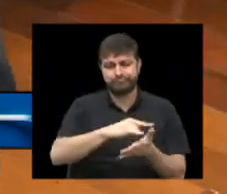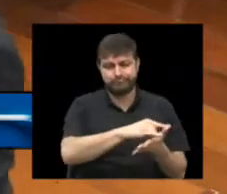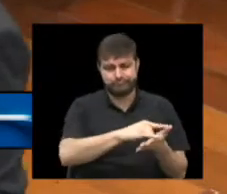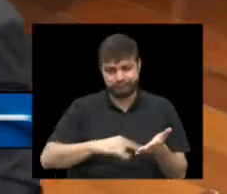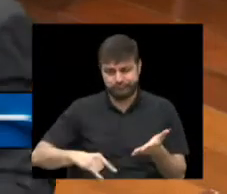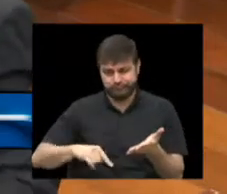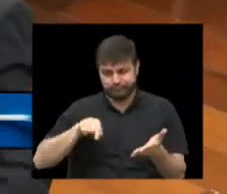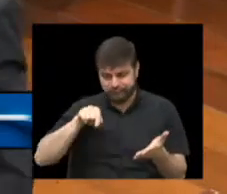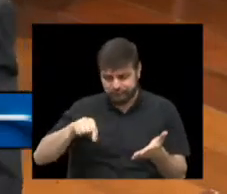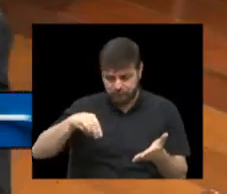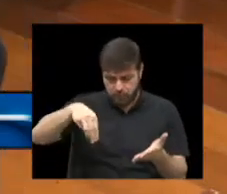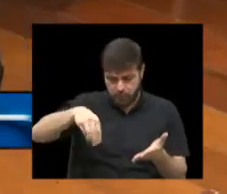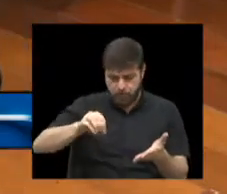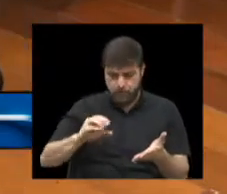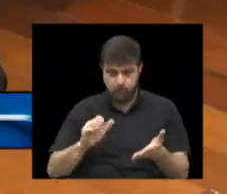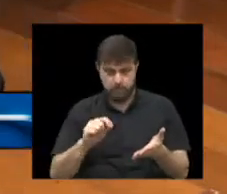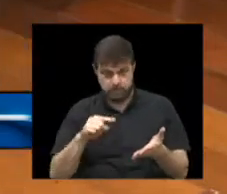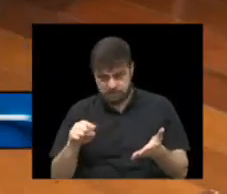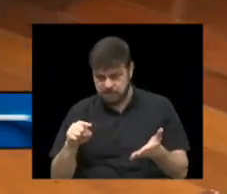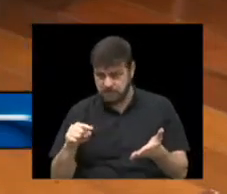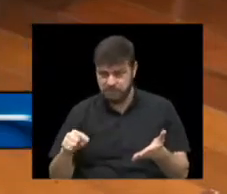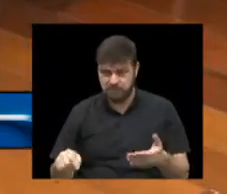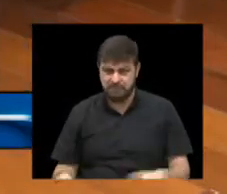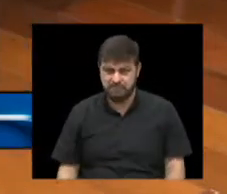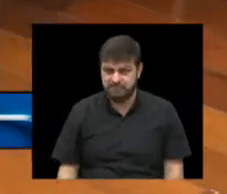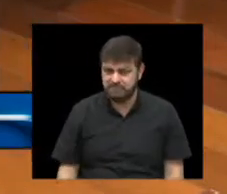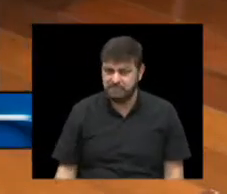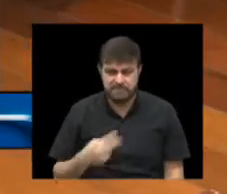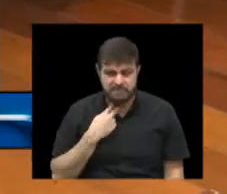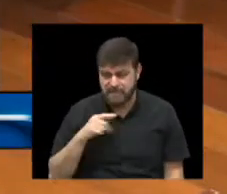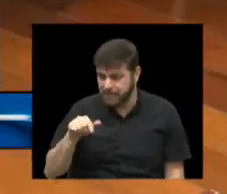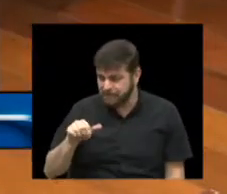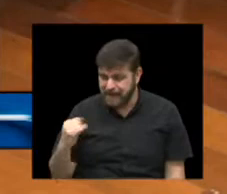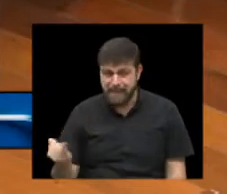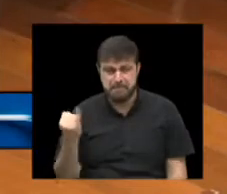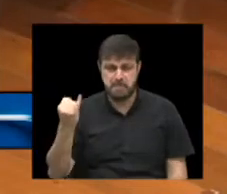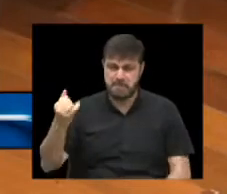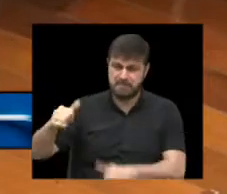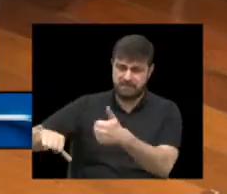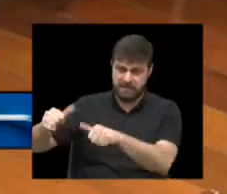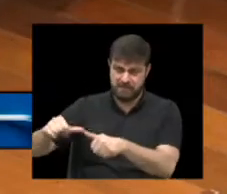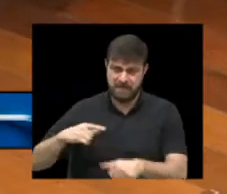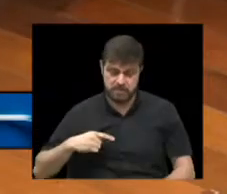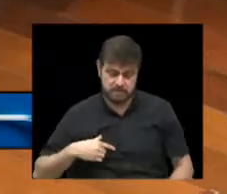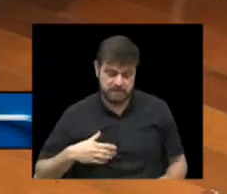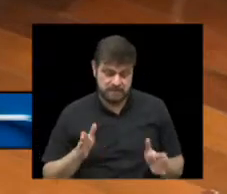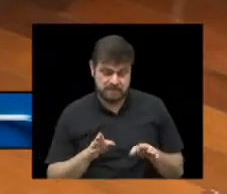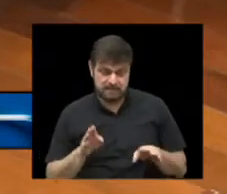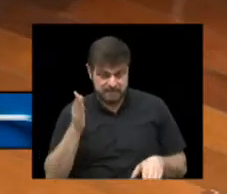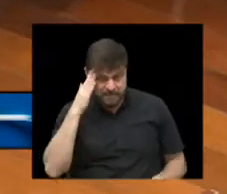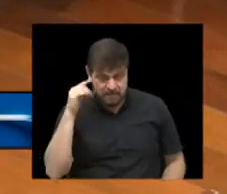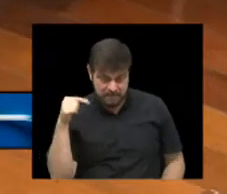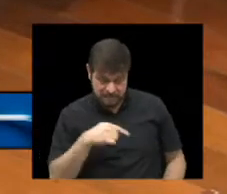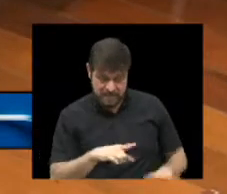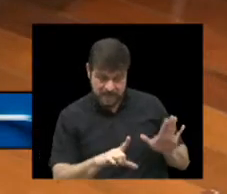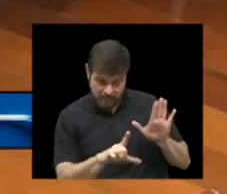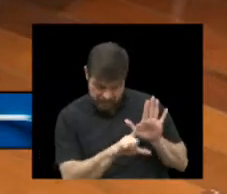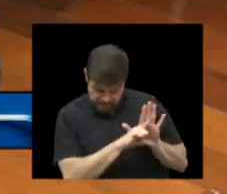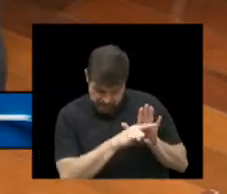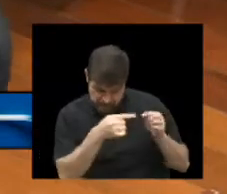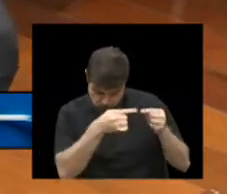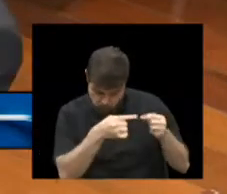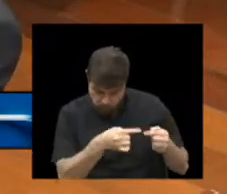mérito, se não tem mérito a moção? A moção, ela tem legalidade ou ilegalidade.